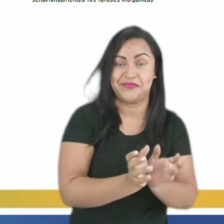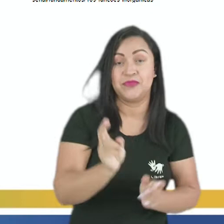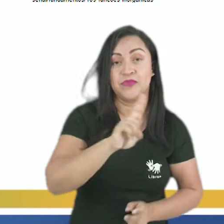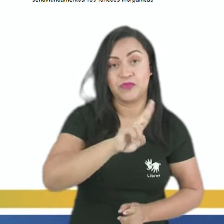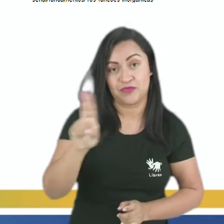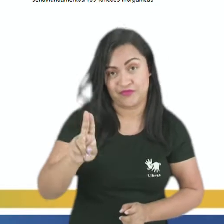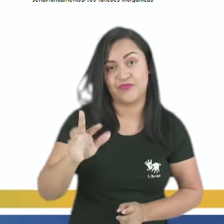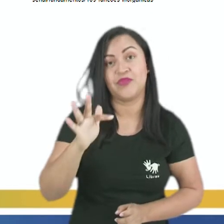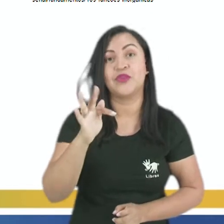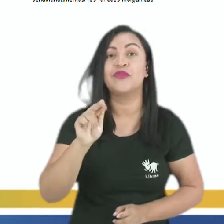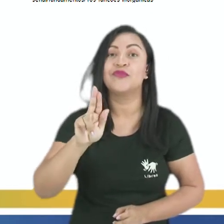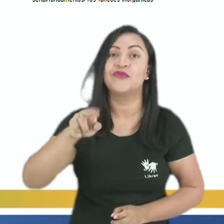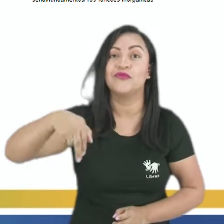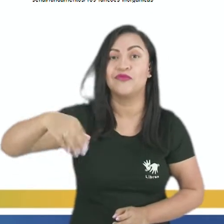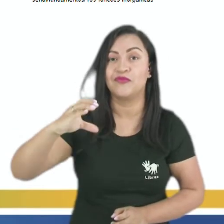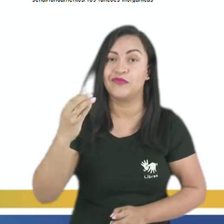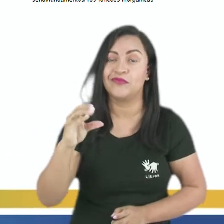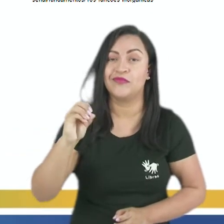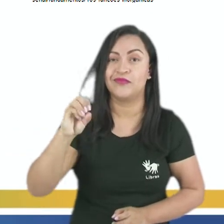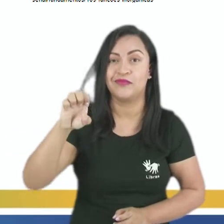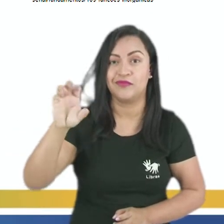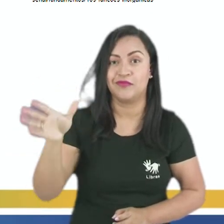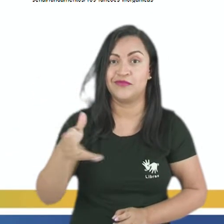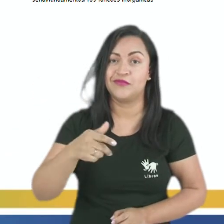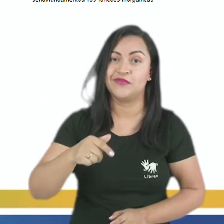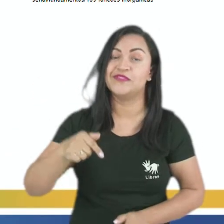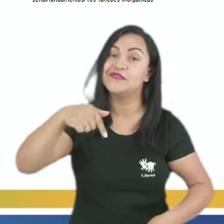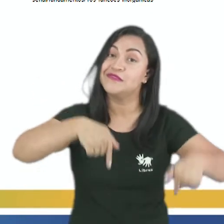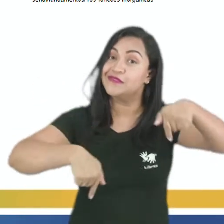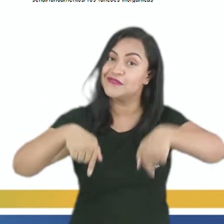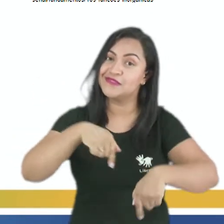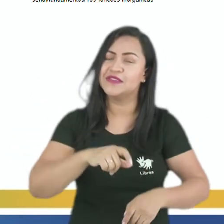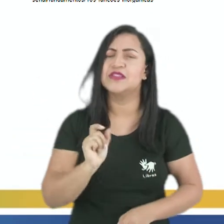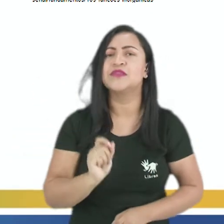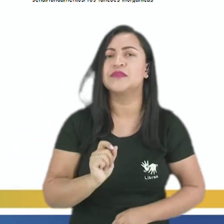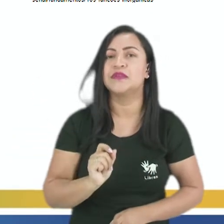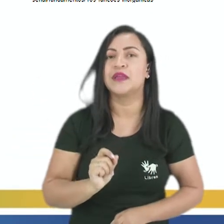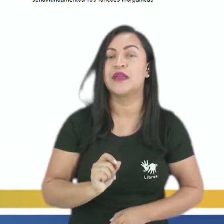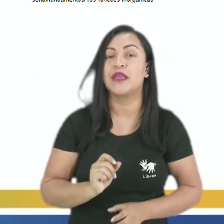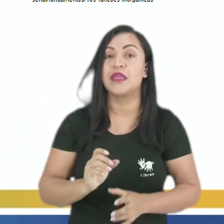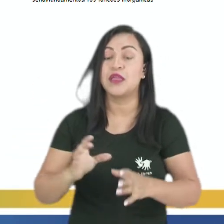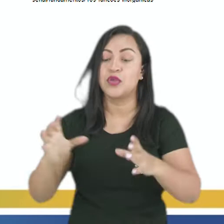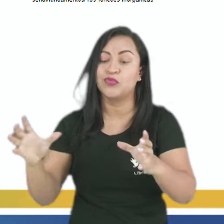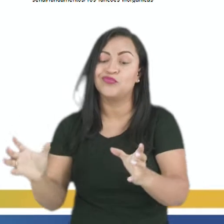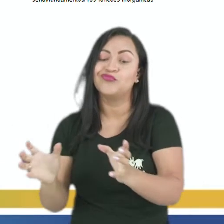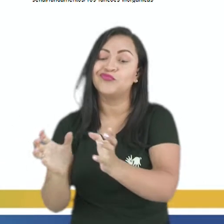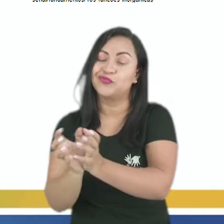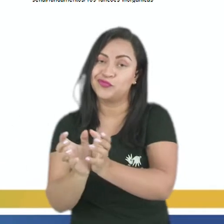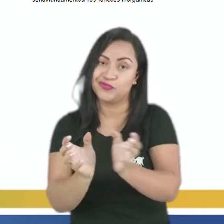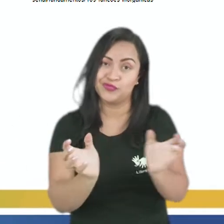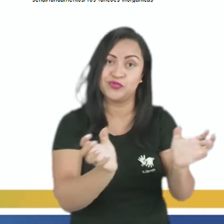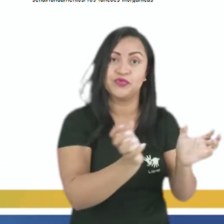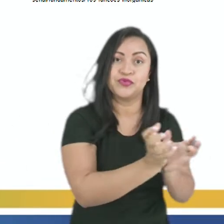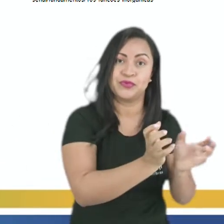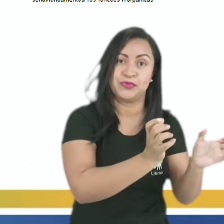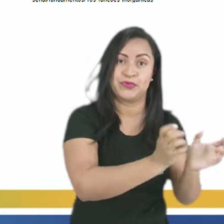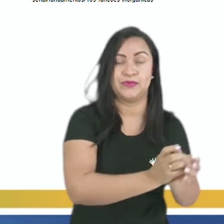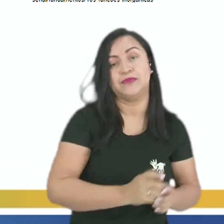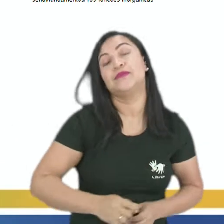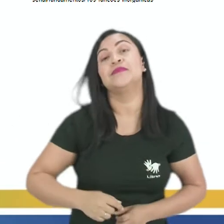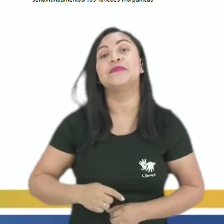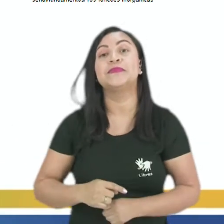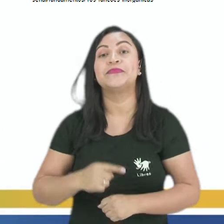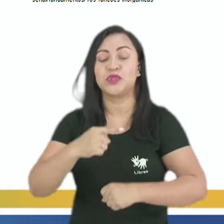de funções químicas. E o que é uma função química? É um conjunto de substâncias químicas que vão